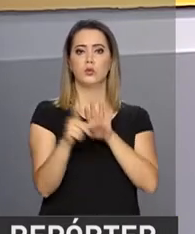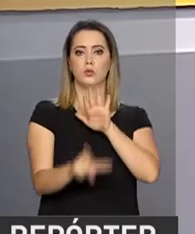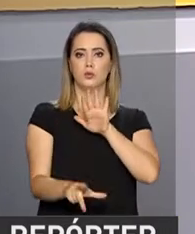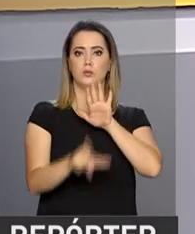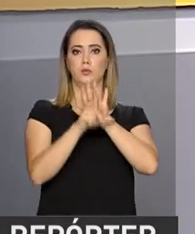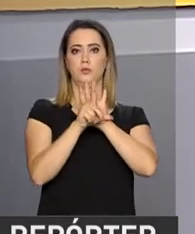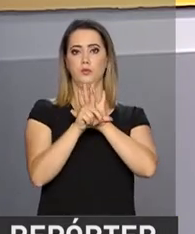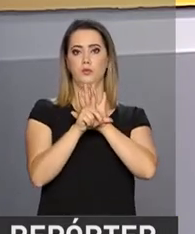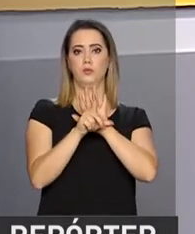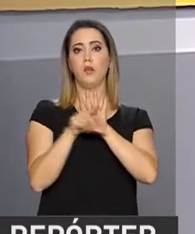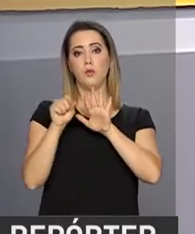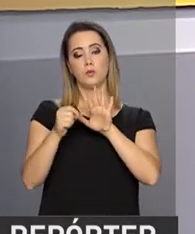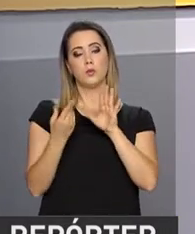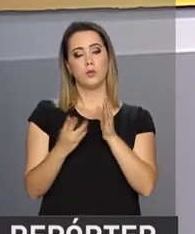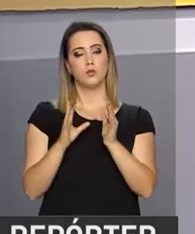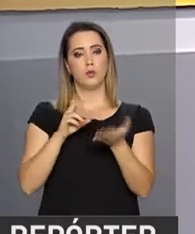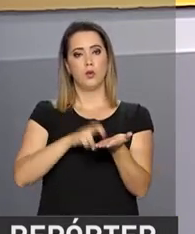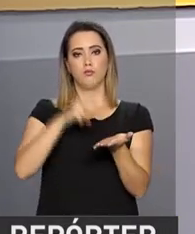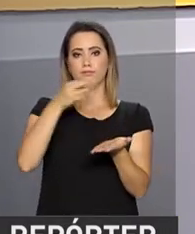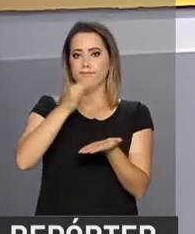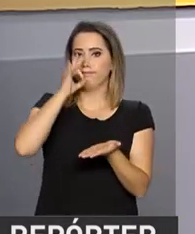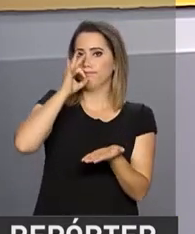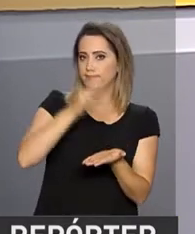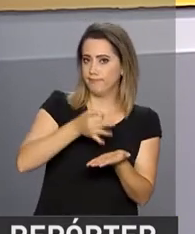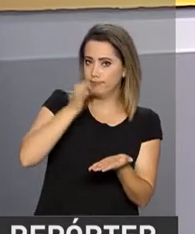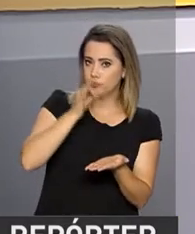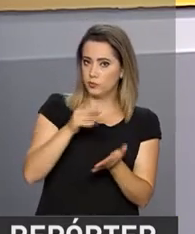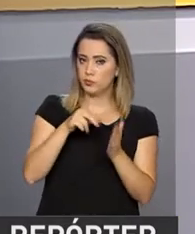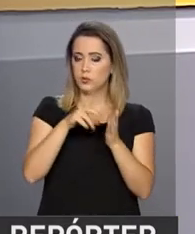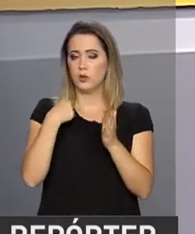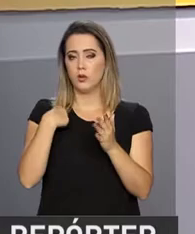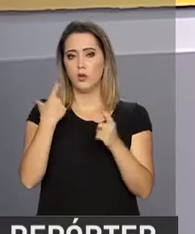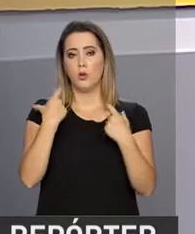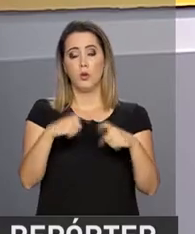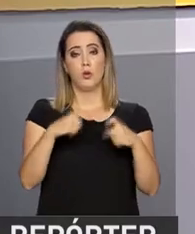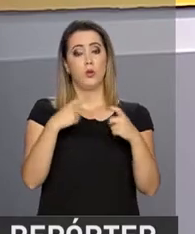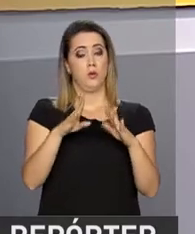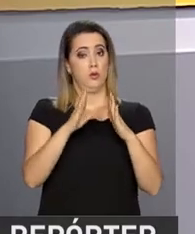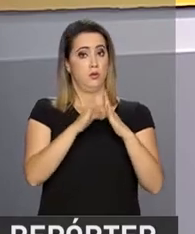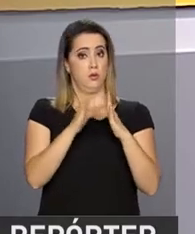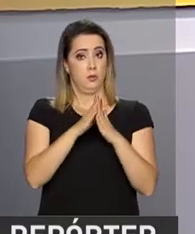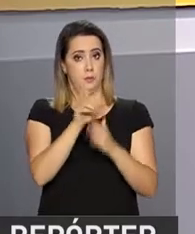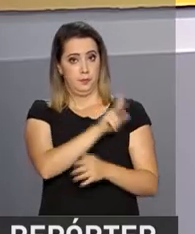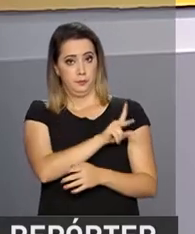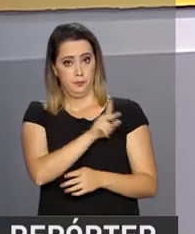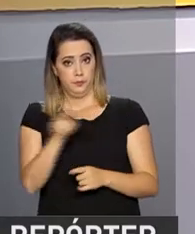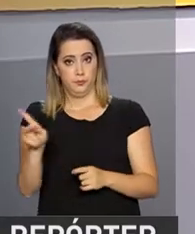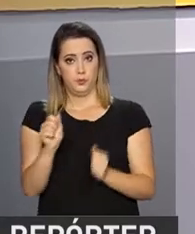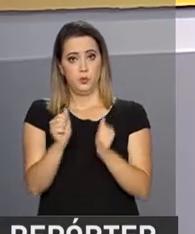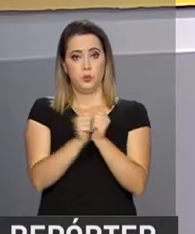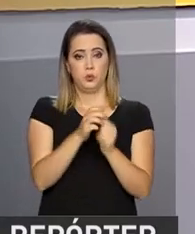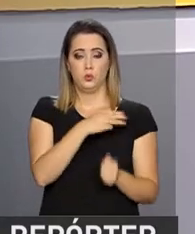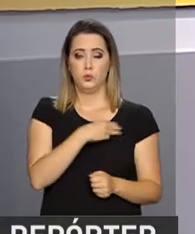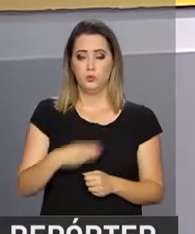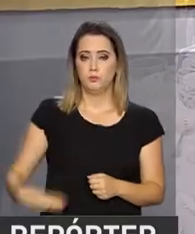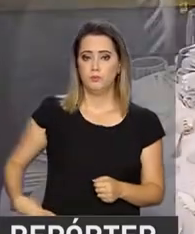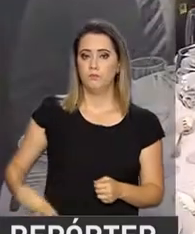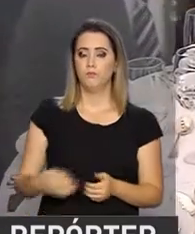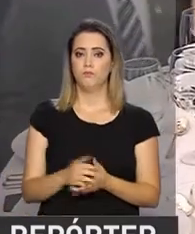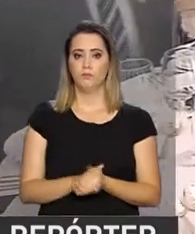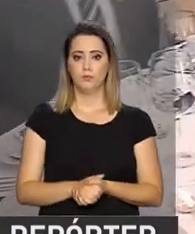foi durante café da manhã no palácio do alvorada com ministros e parlamentares da base aliada do governo